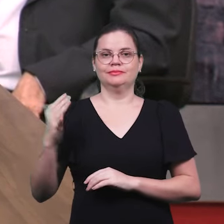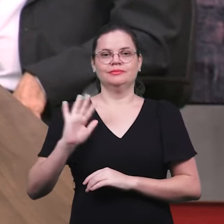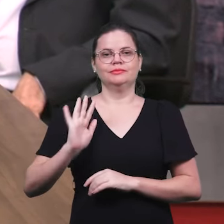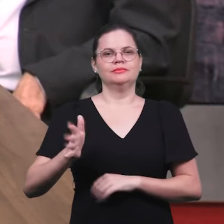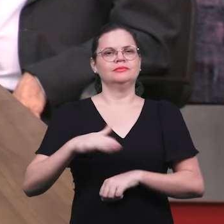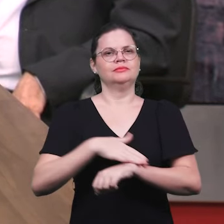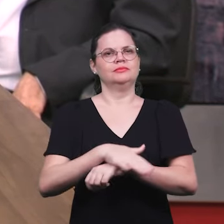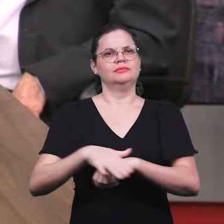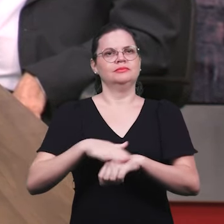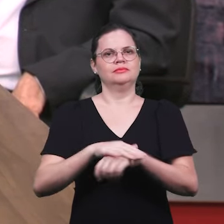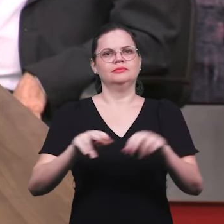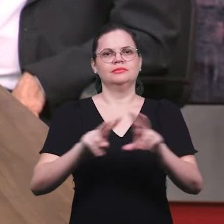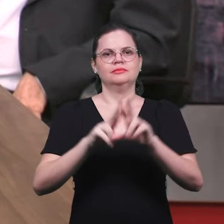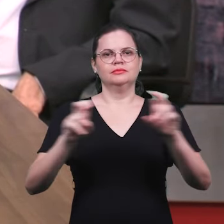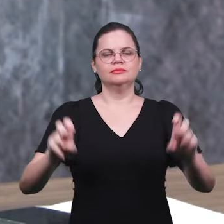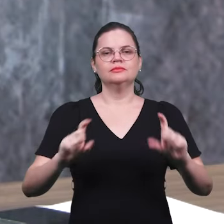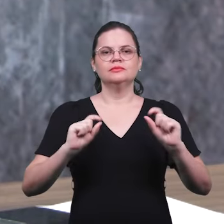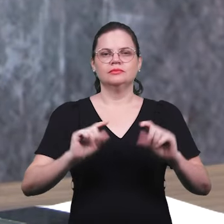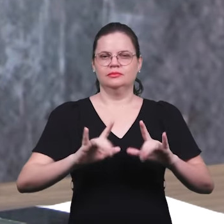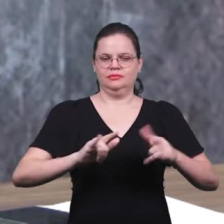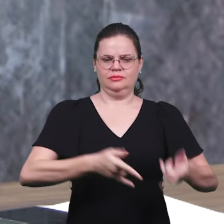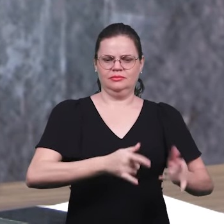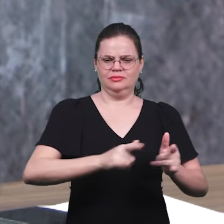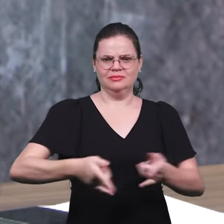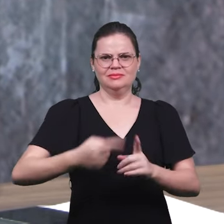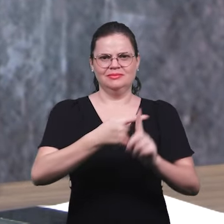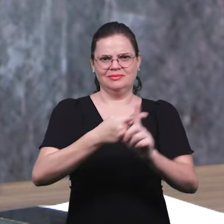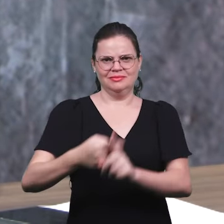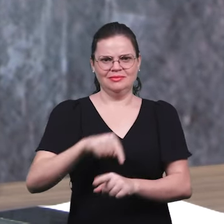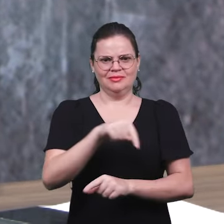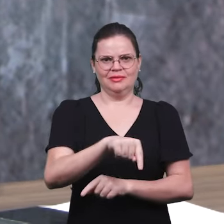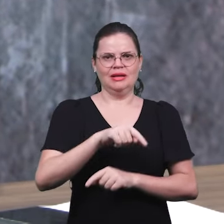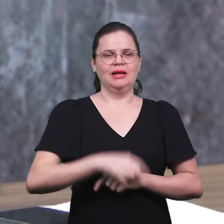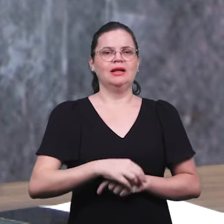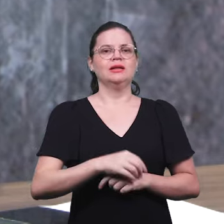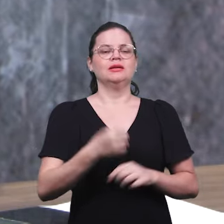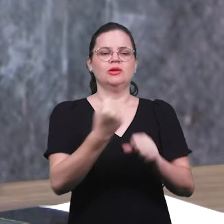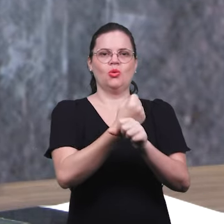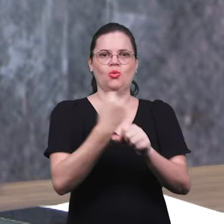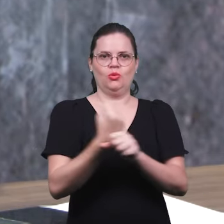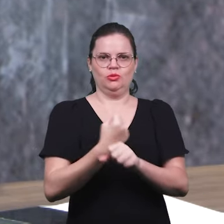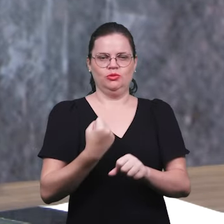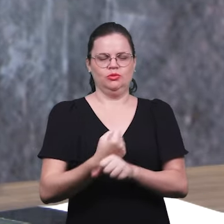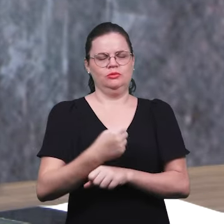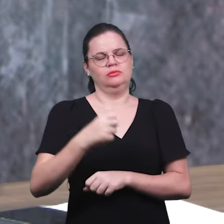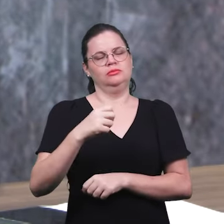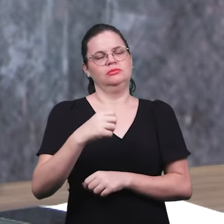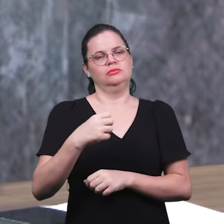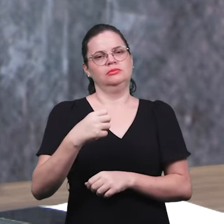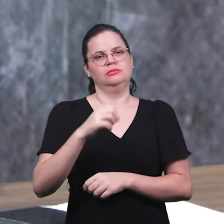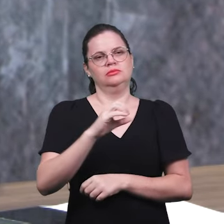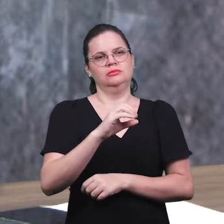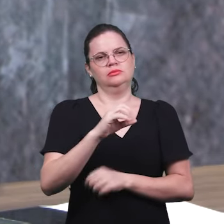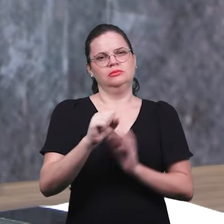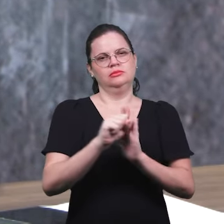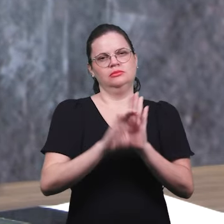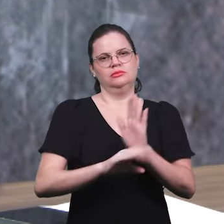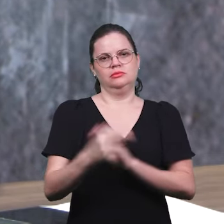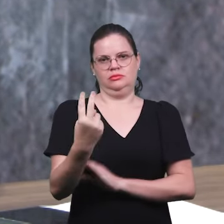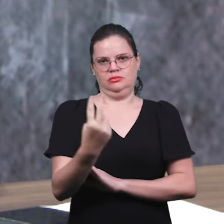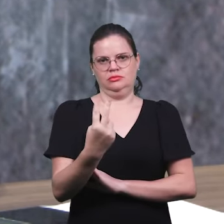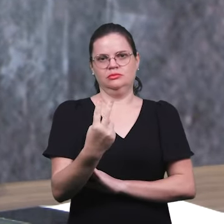das catacumbas de Roma e elas começaram a ser construídas ali no século II da era